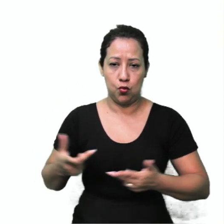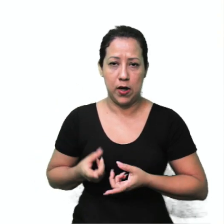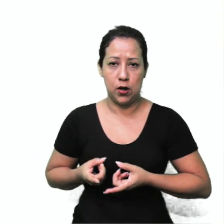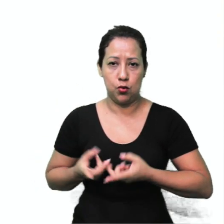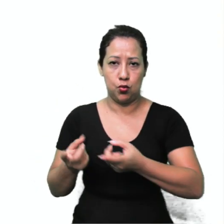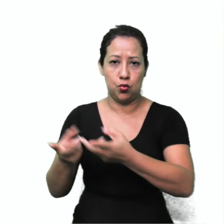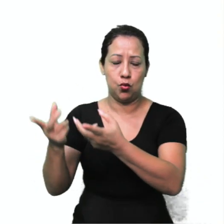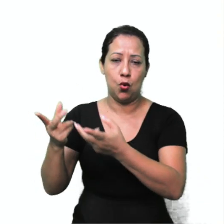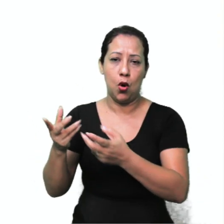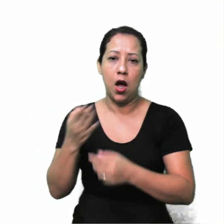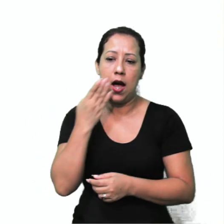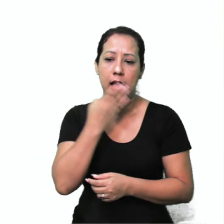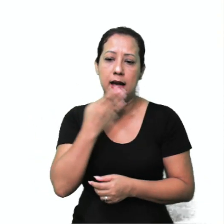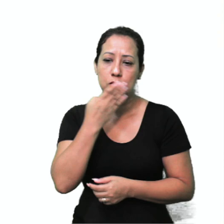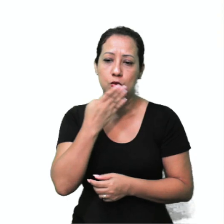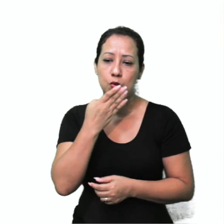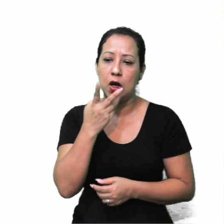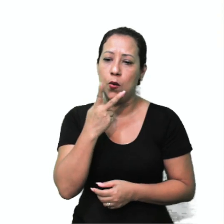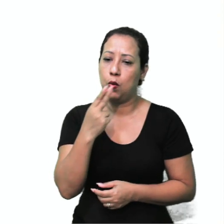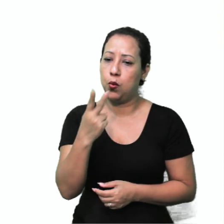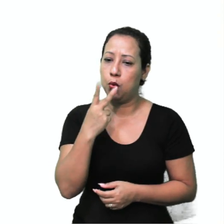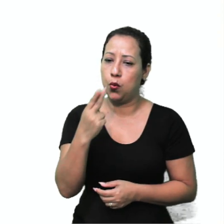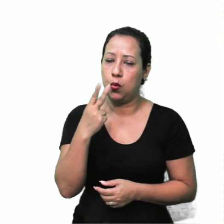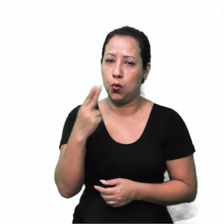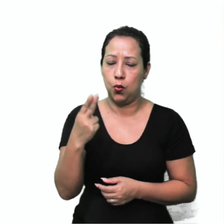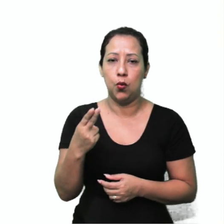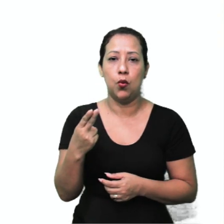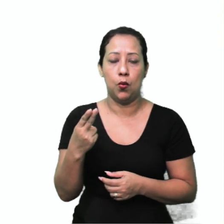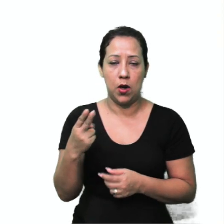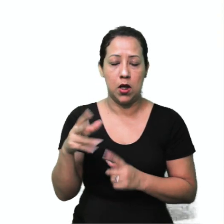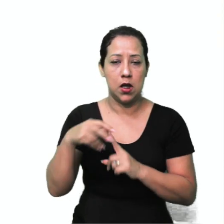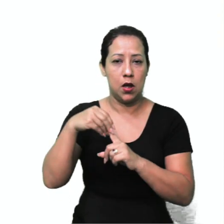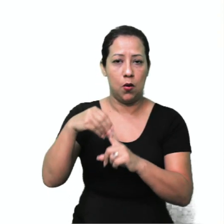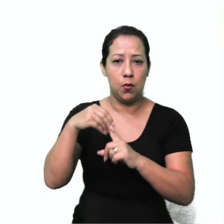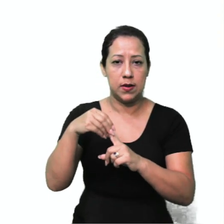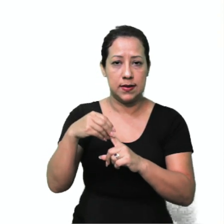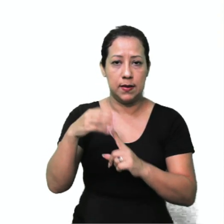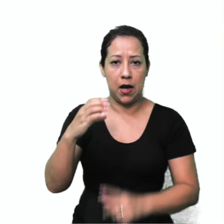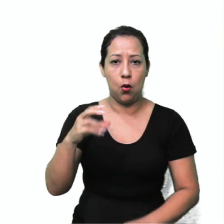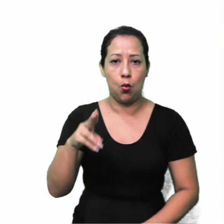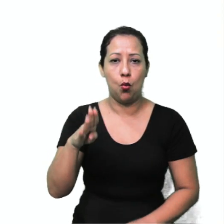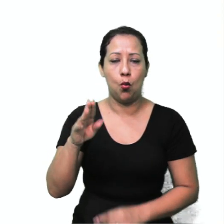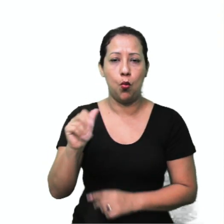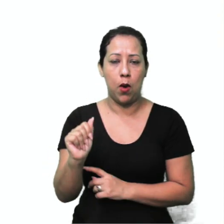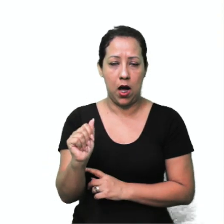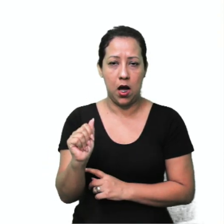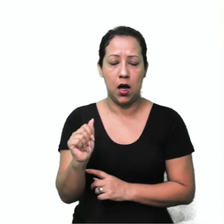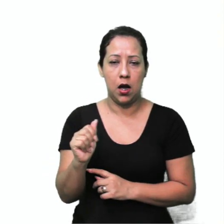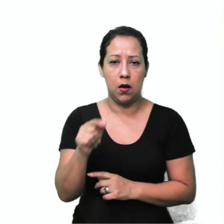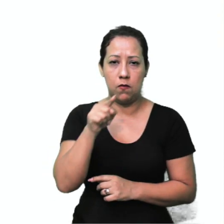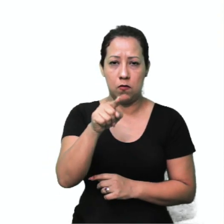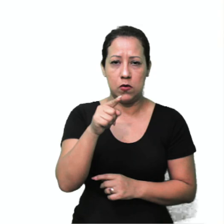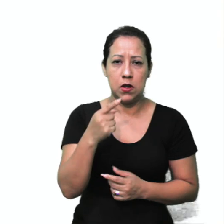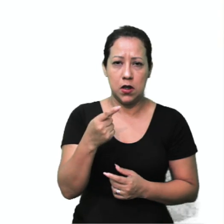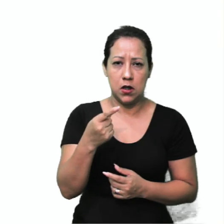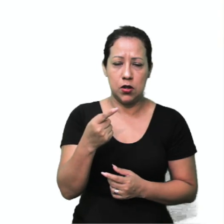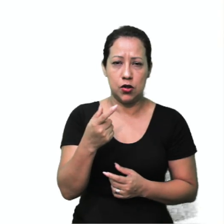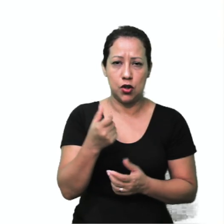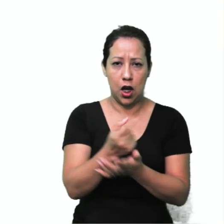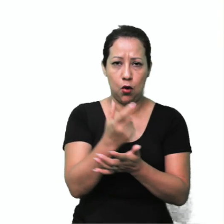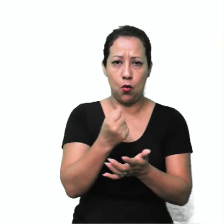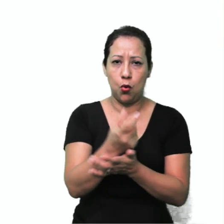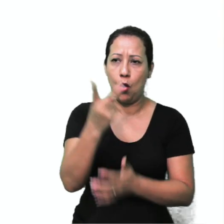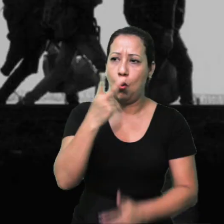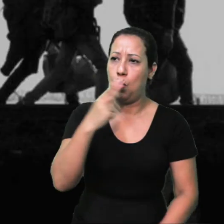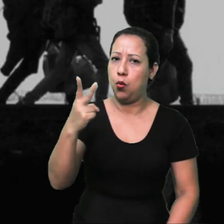fumo, além da ajuda financeira anual que recebia da União Soviética. Você já pegou aquele charutão cubano?